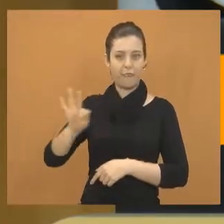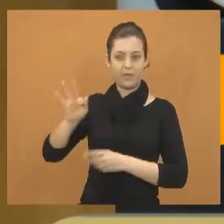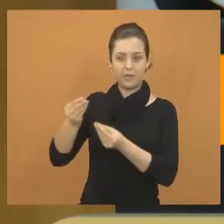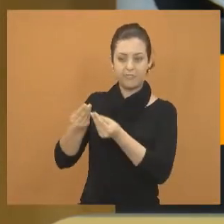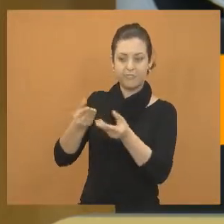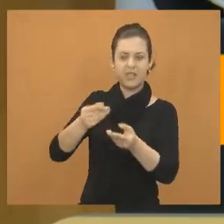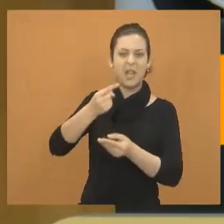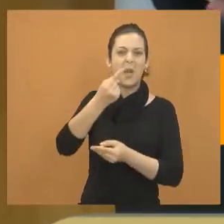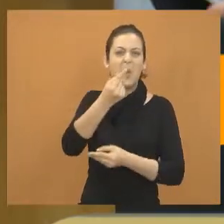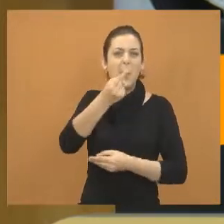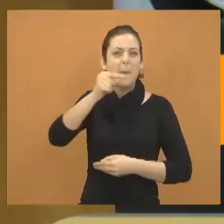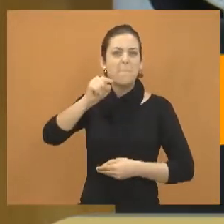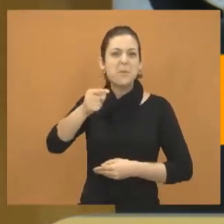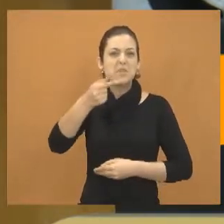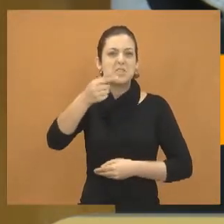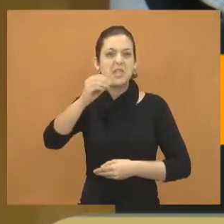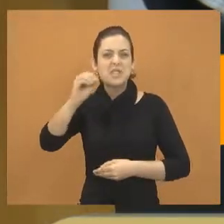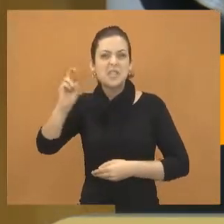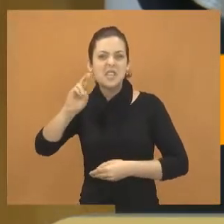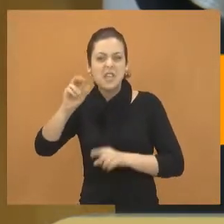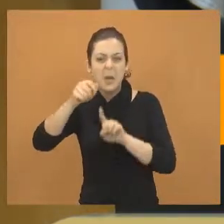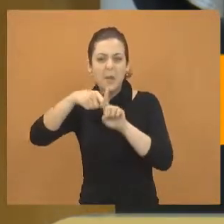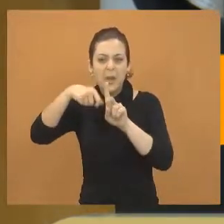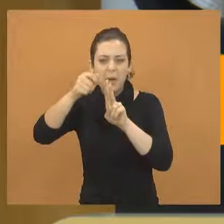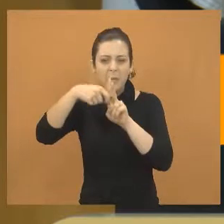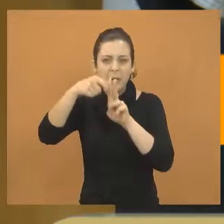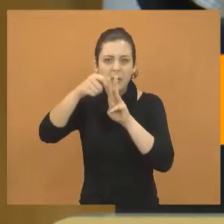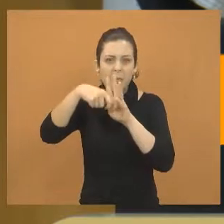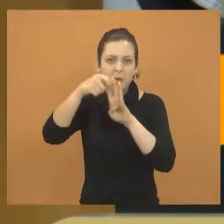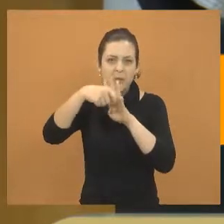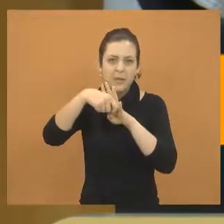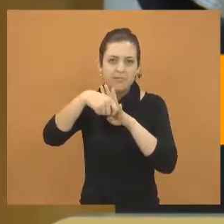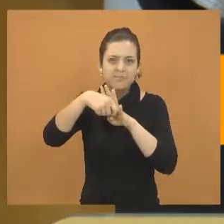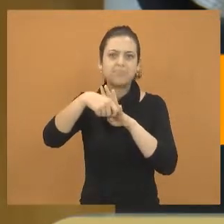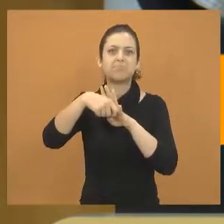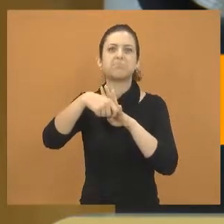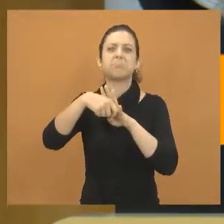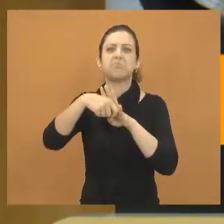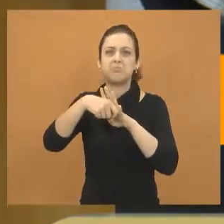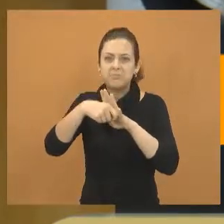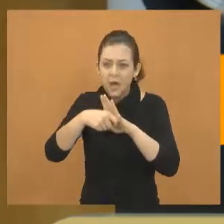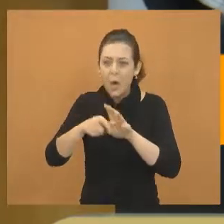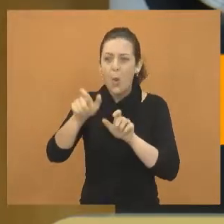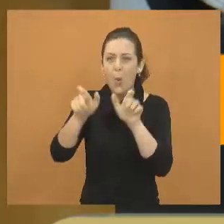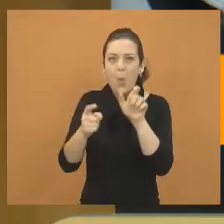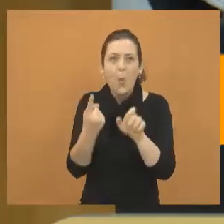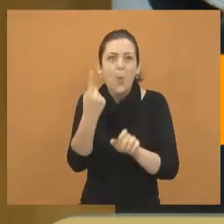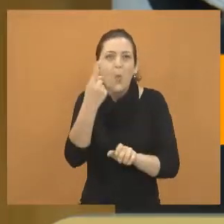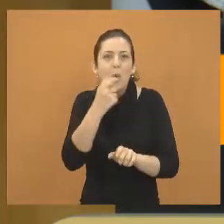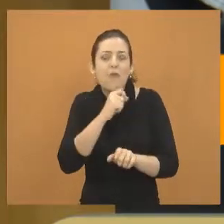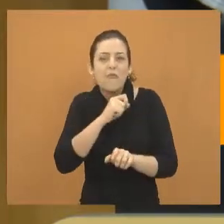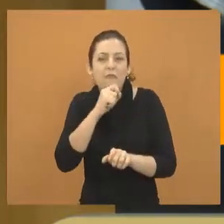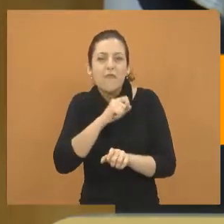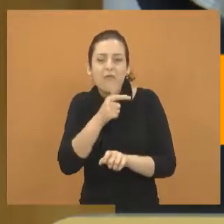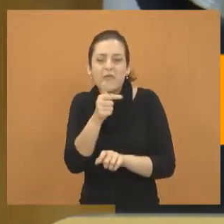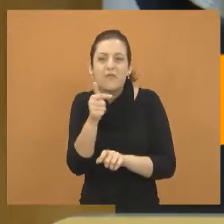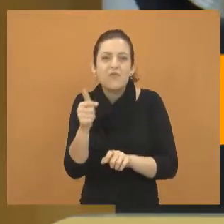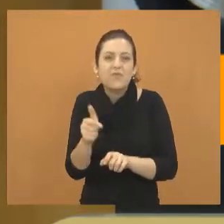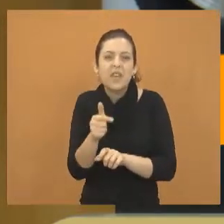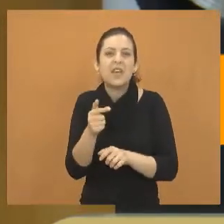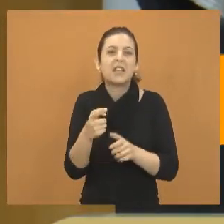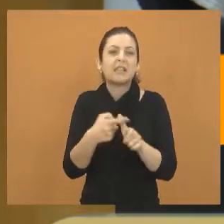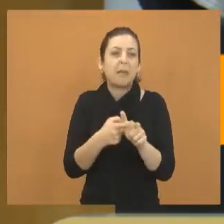de R$1.700 mensais. O custo de um idoso que não tem